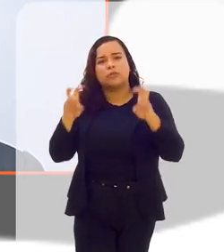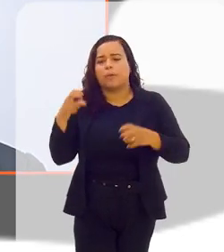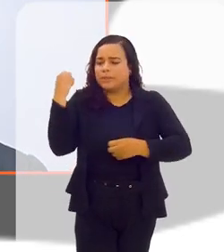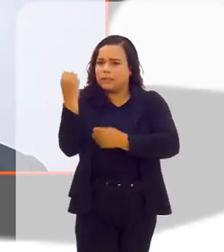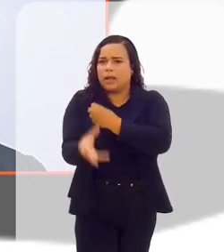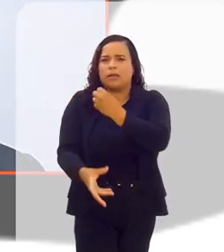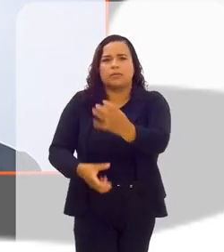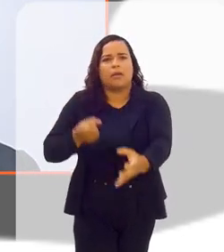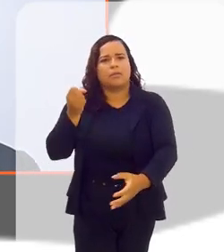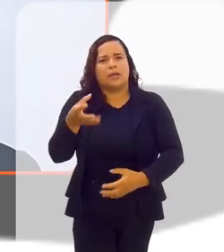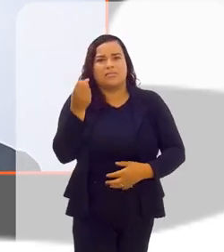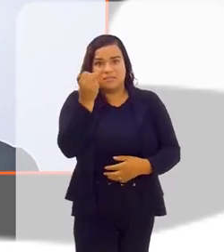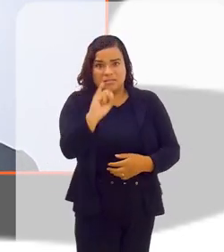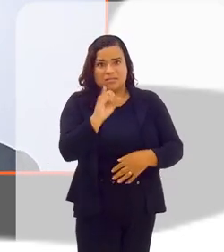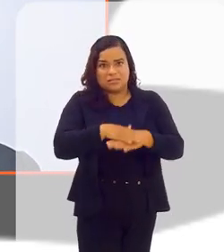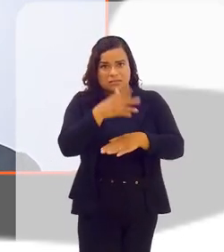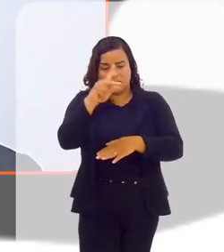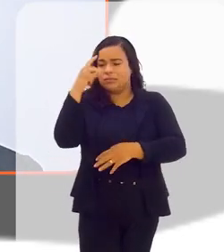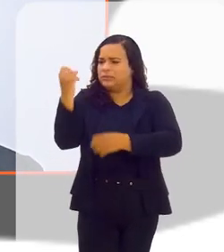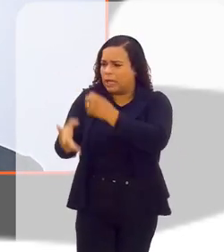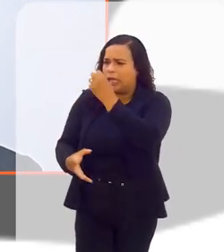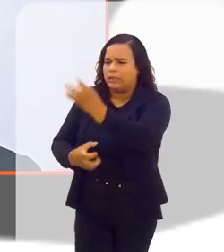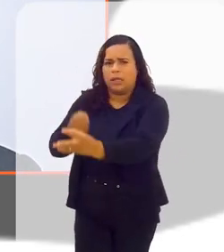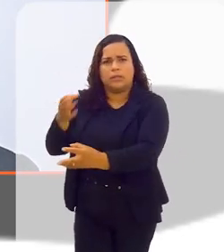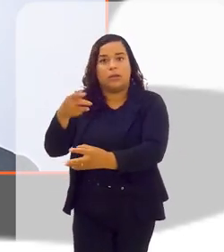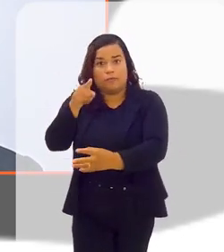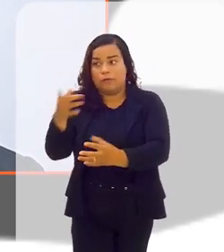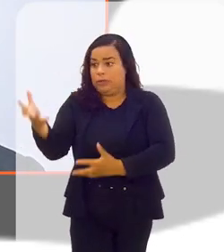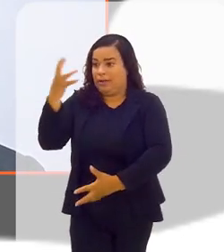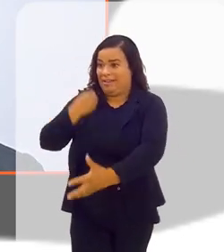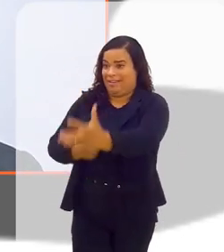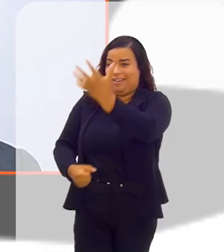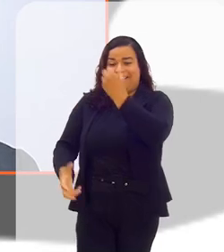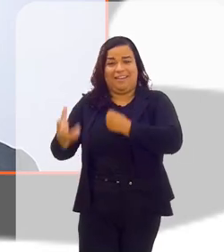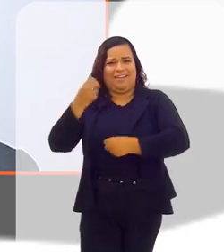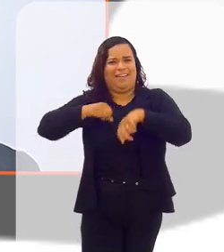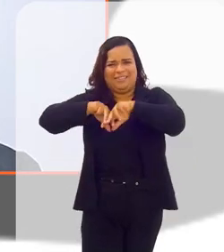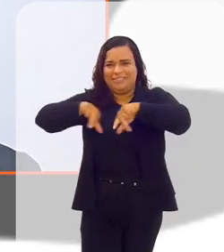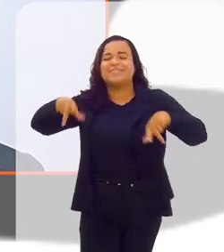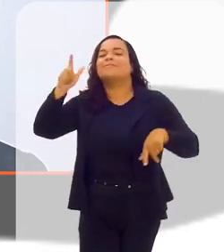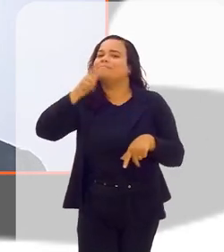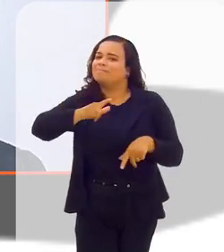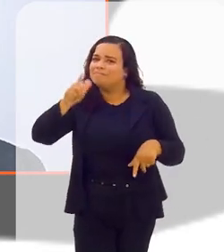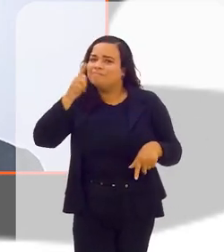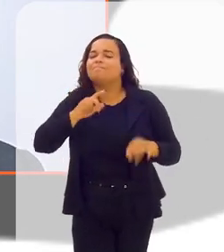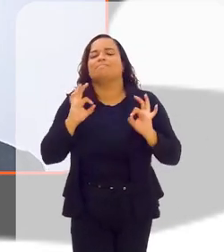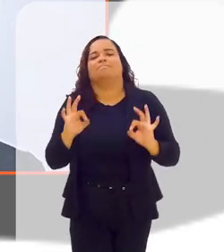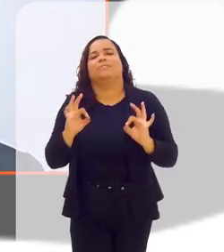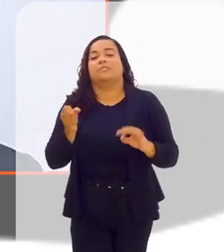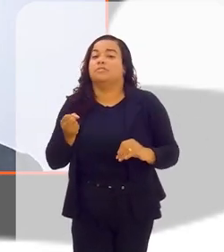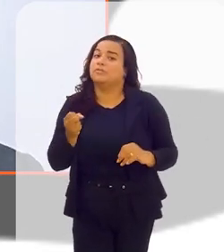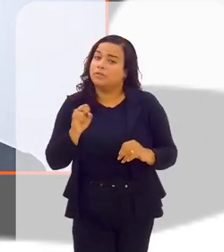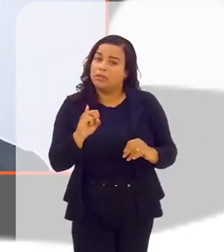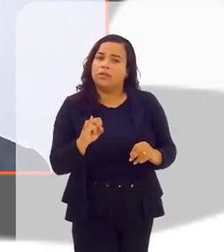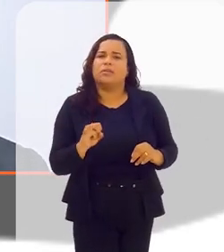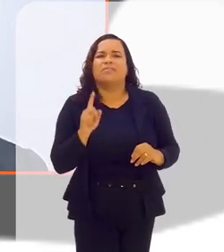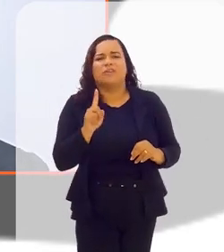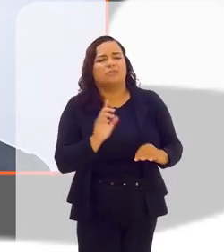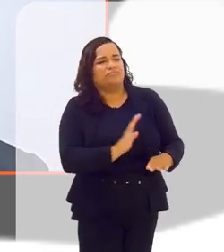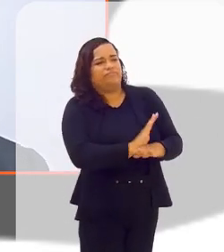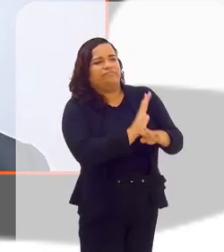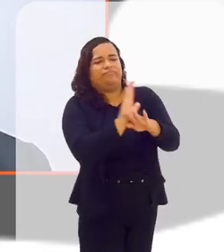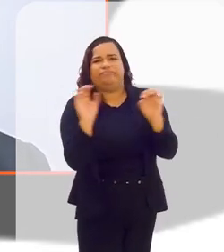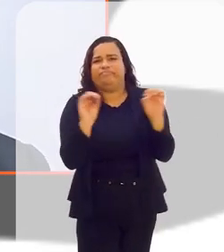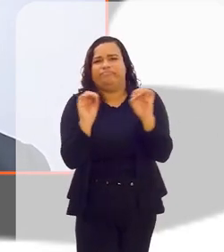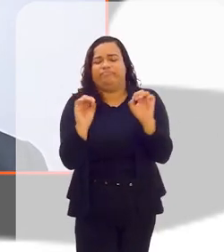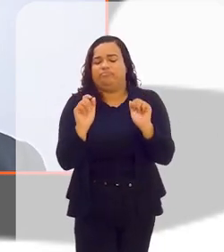ser generoso, que quem rega com generosidade, colherá com generosidade, né? E, ao mesmo tempo, ao contrário, quem